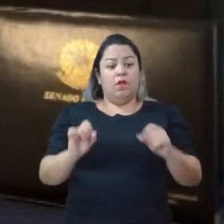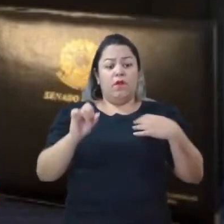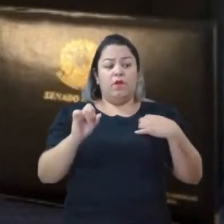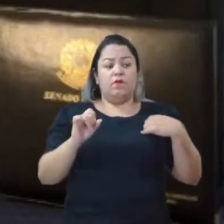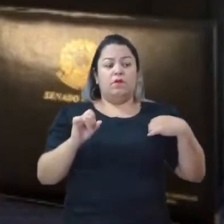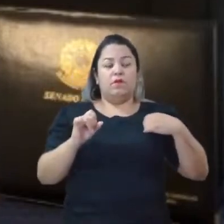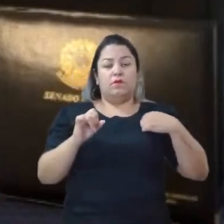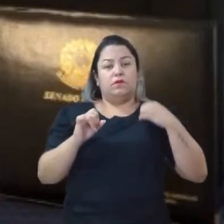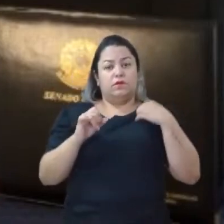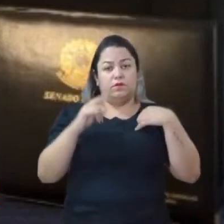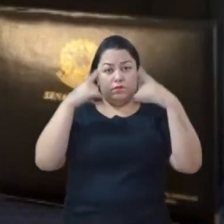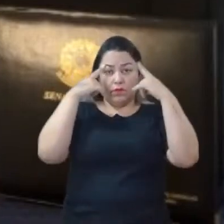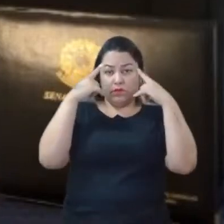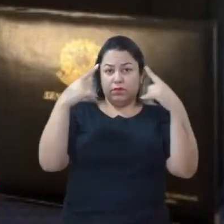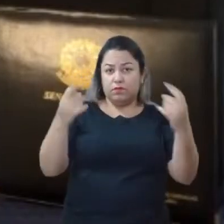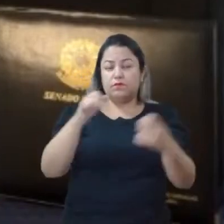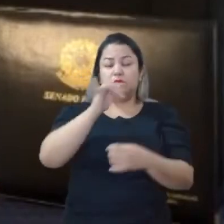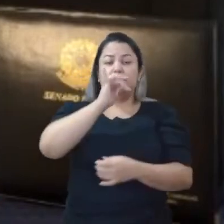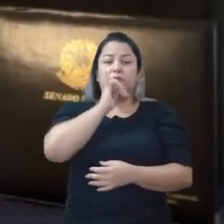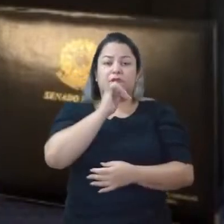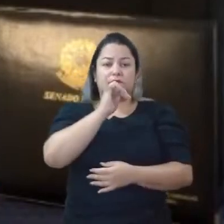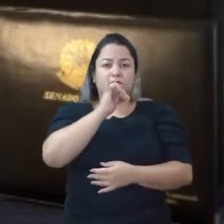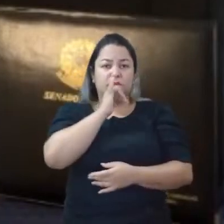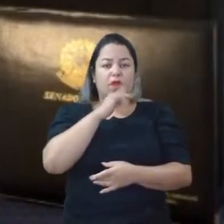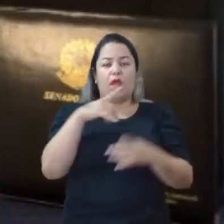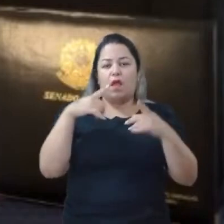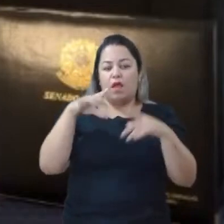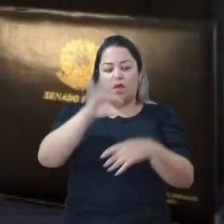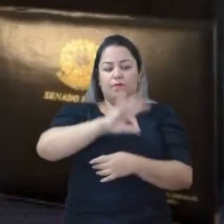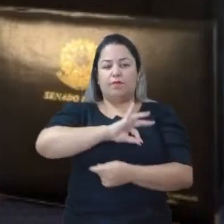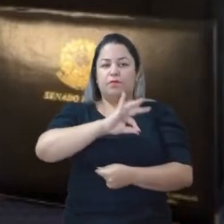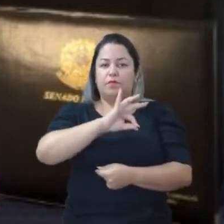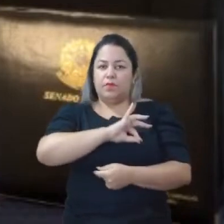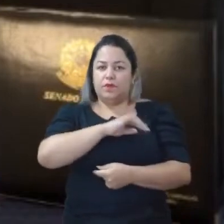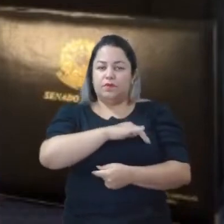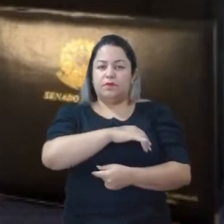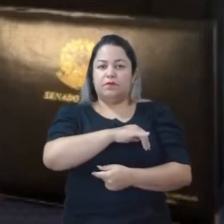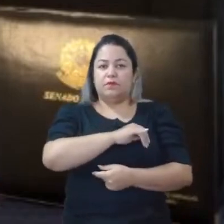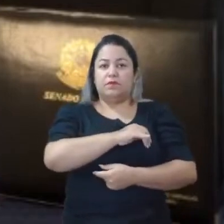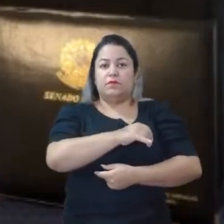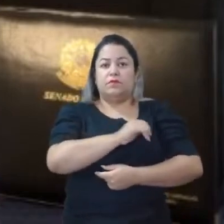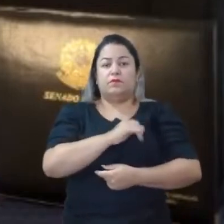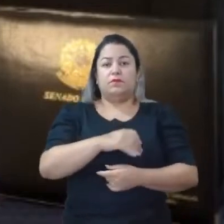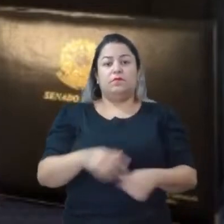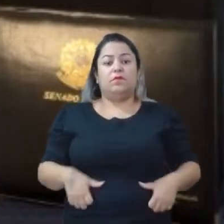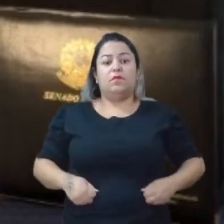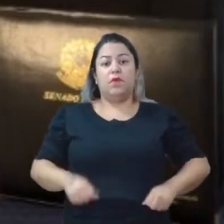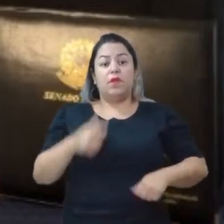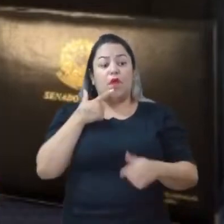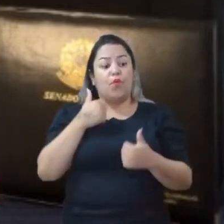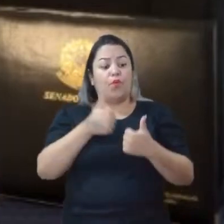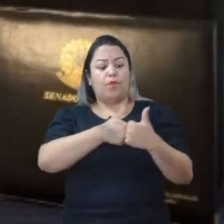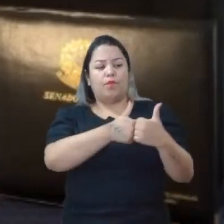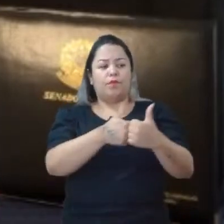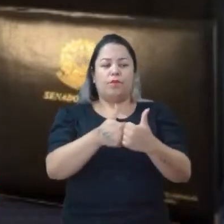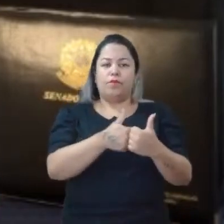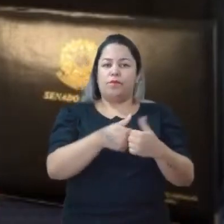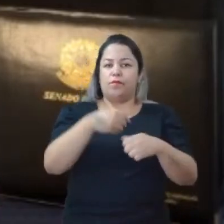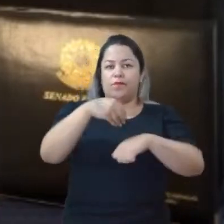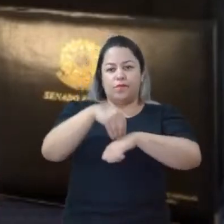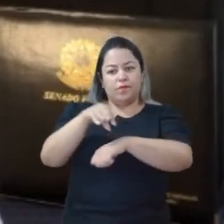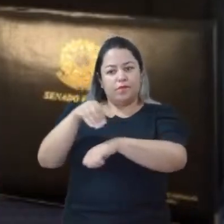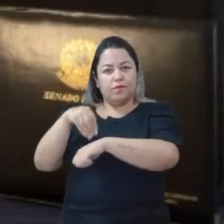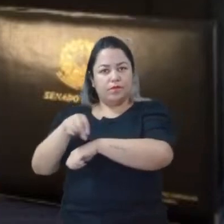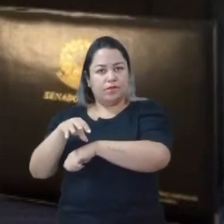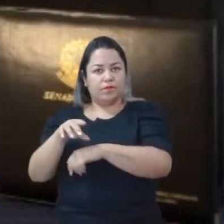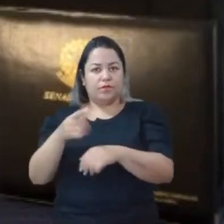por exemplo, a polícia escoltar a distribuição de dinheiro,